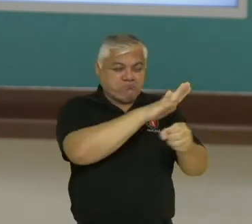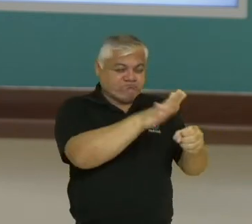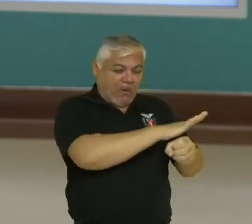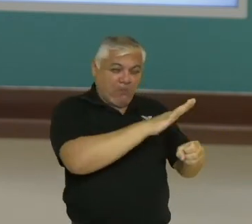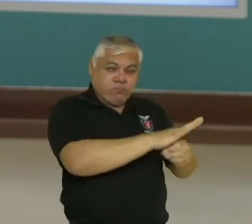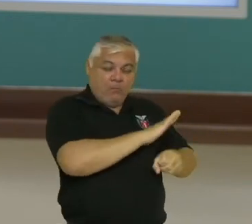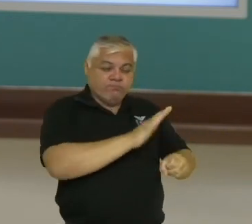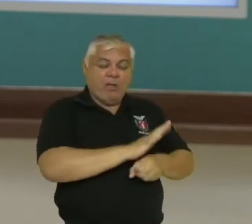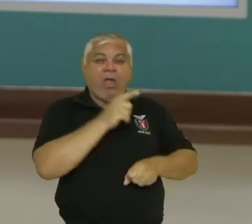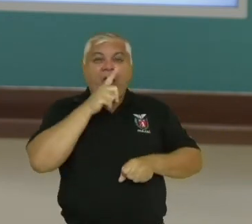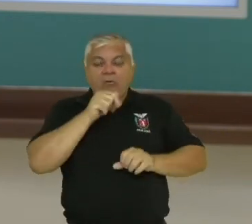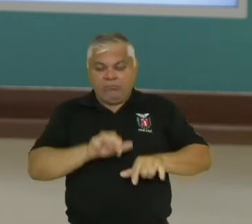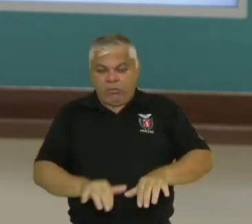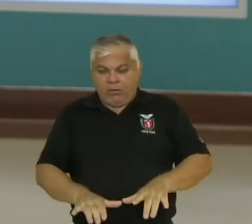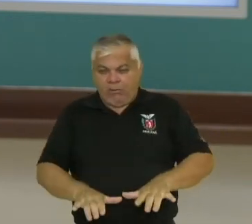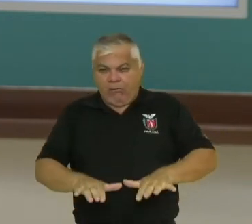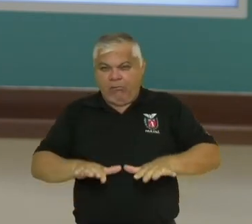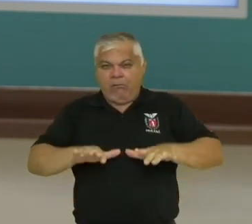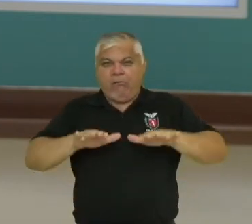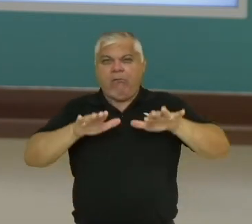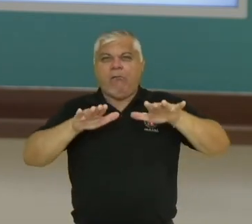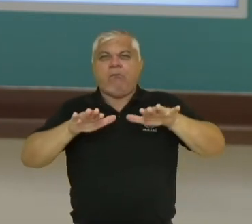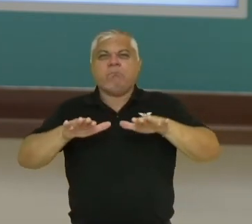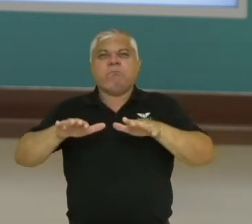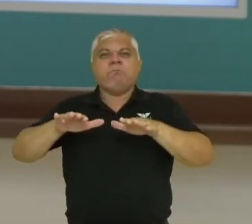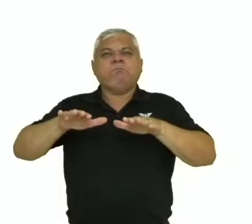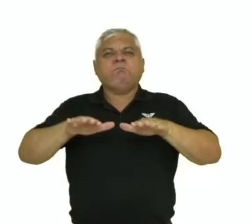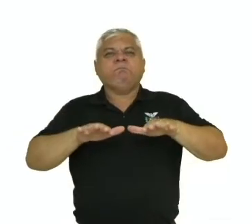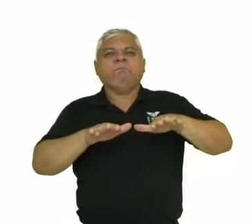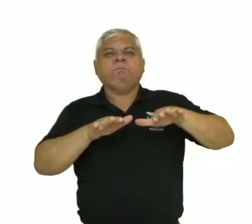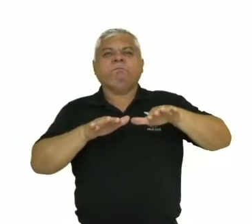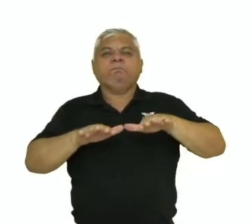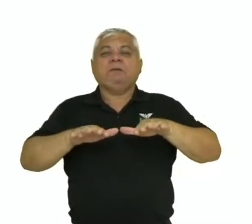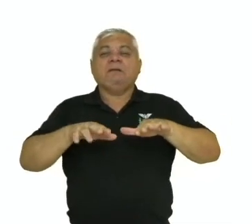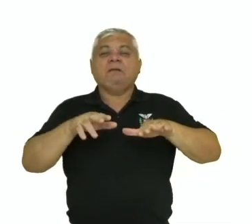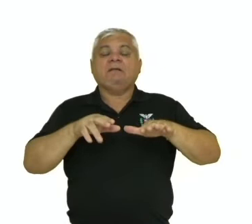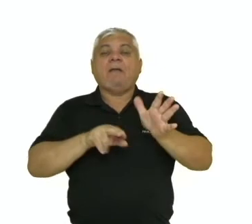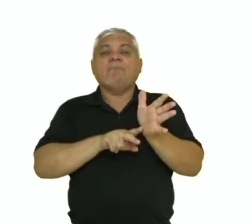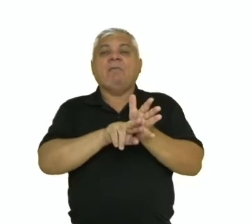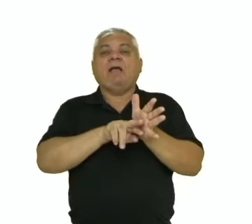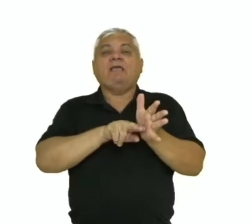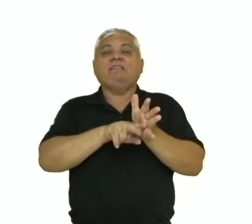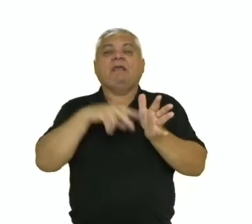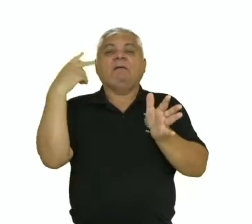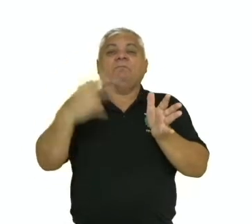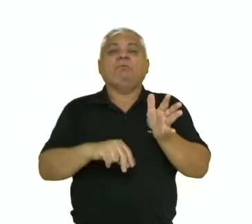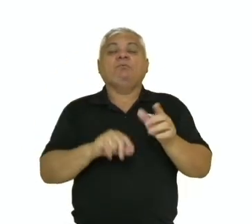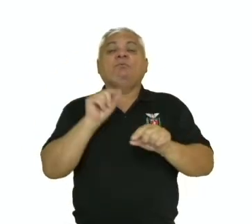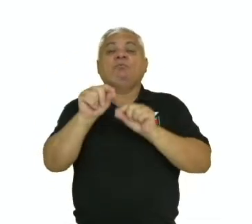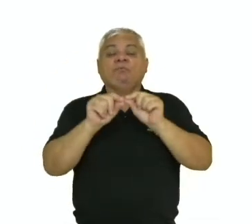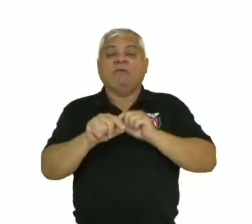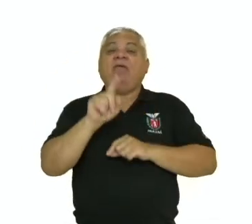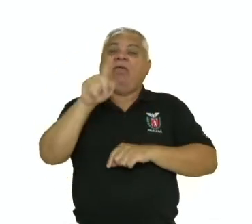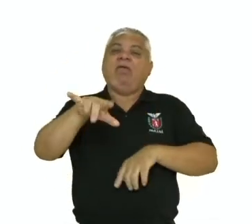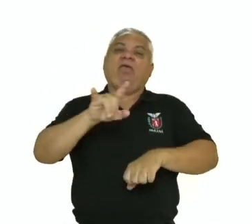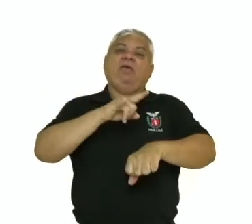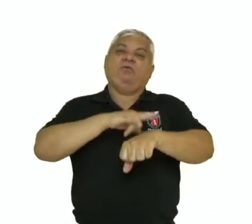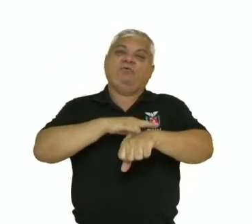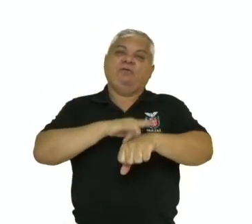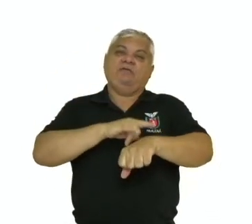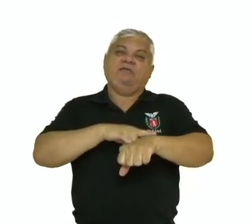muitas regiões, essa água fica parada. A bactéria causadora dessa doença, é eliminada então na